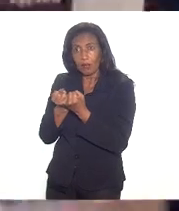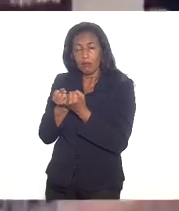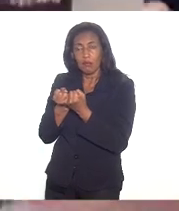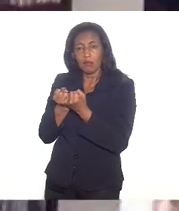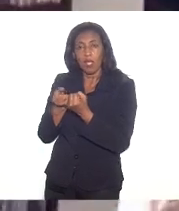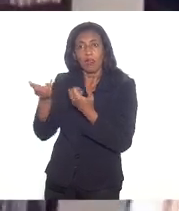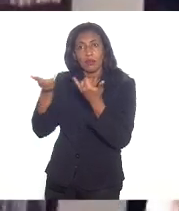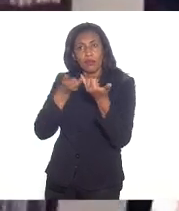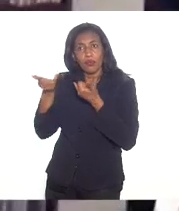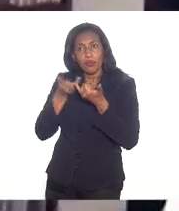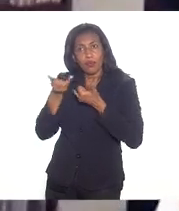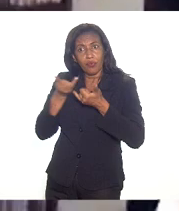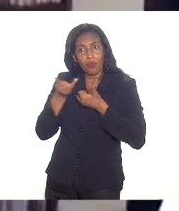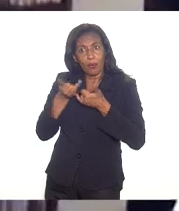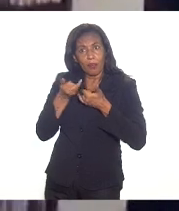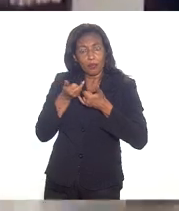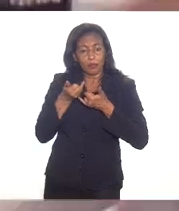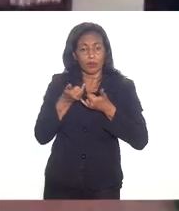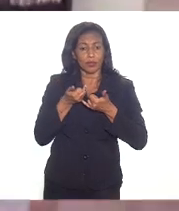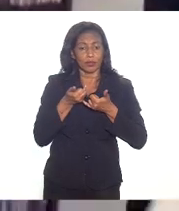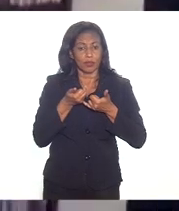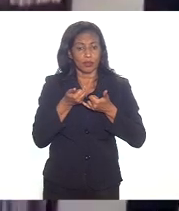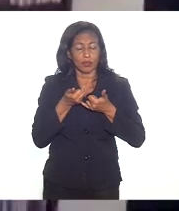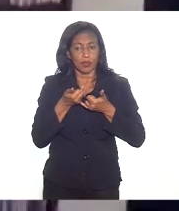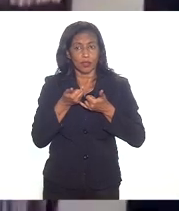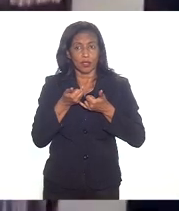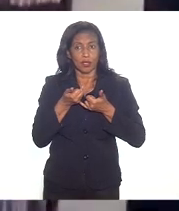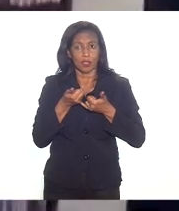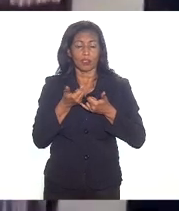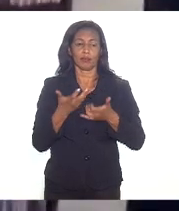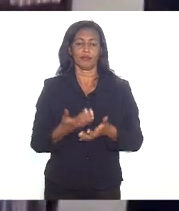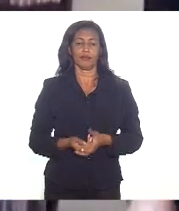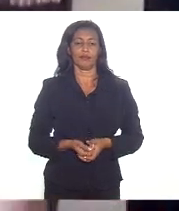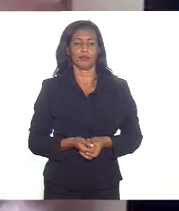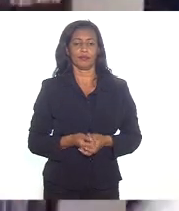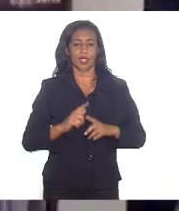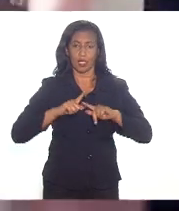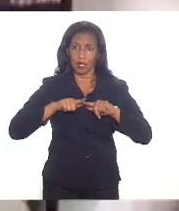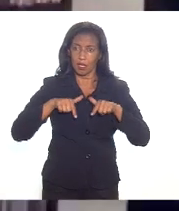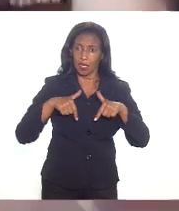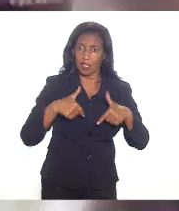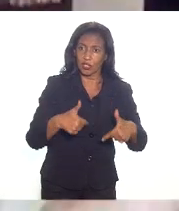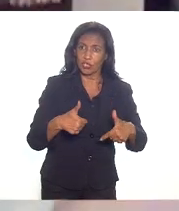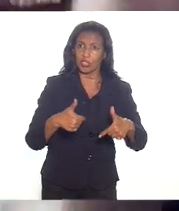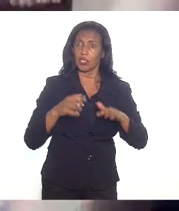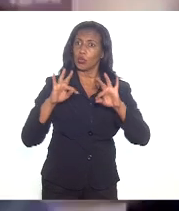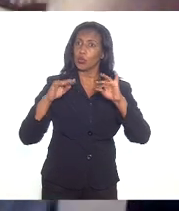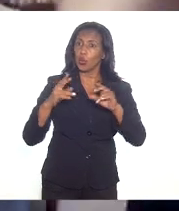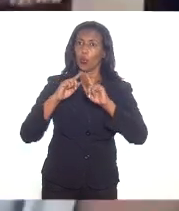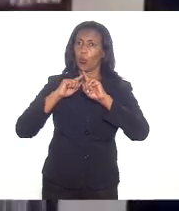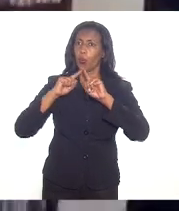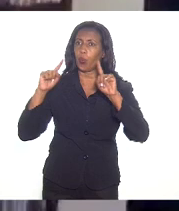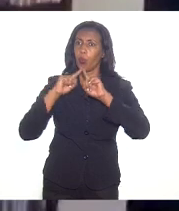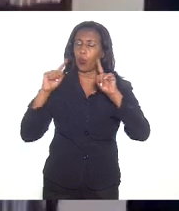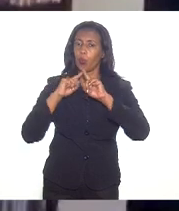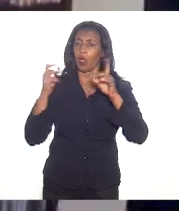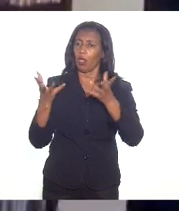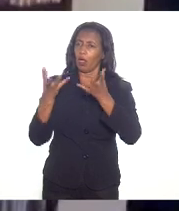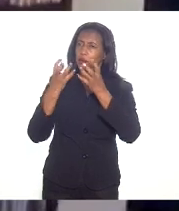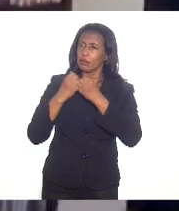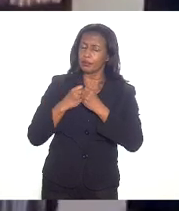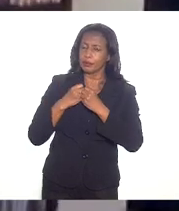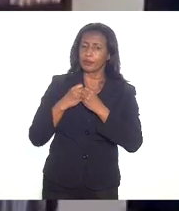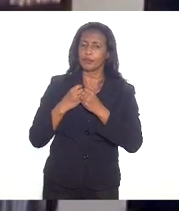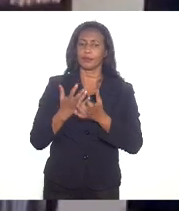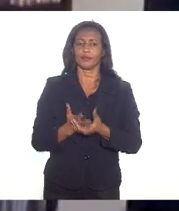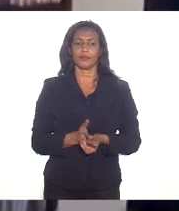ouvir, e, ao ouvir, depois acolher. Sugestões que sempre foram